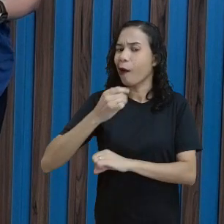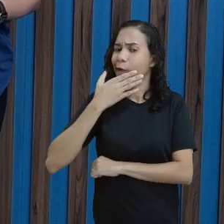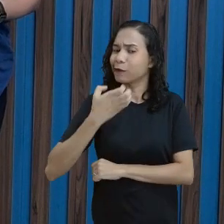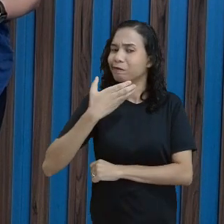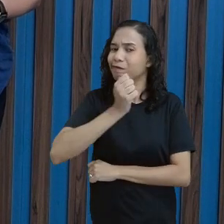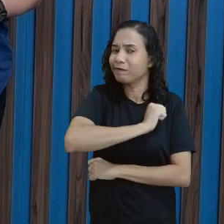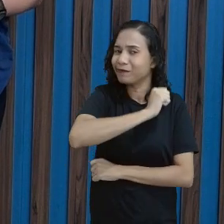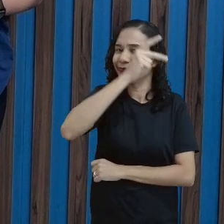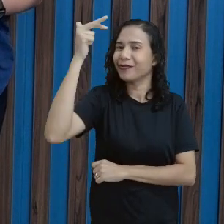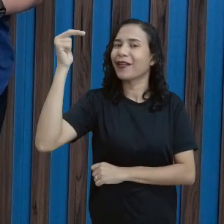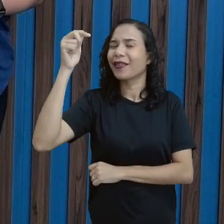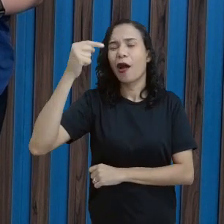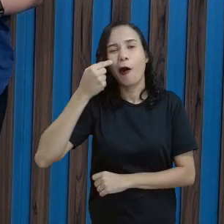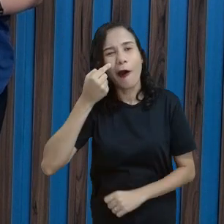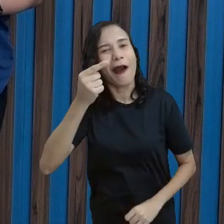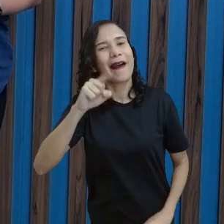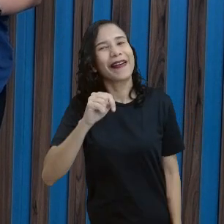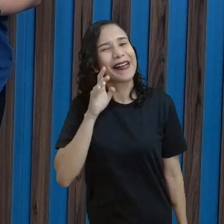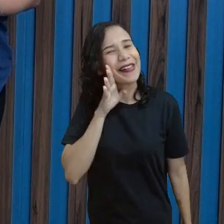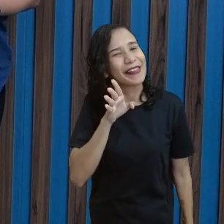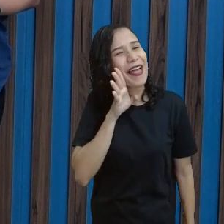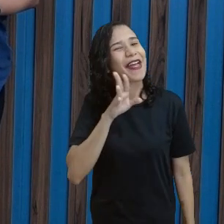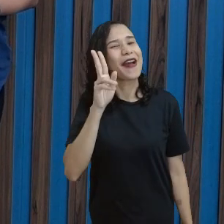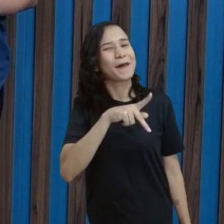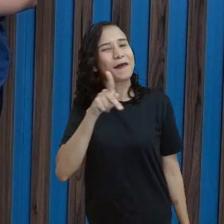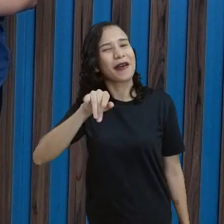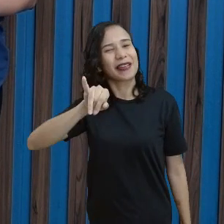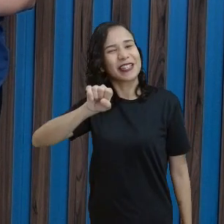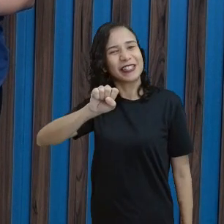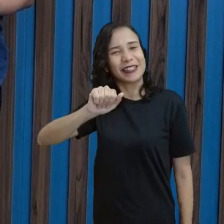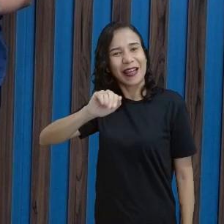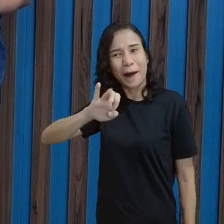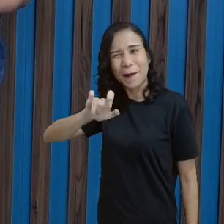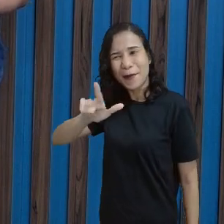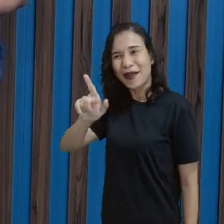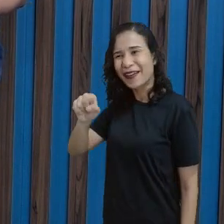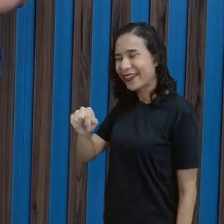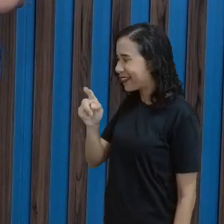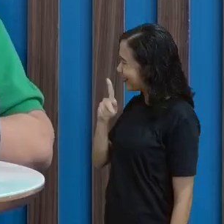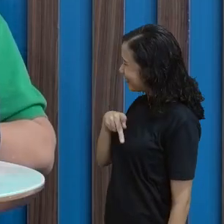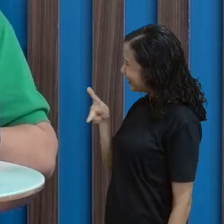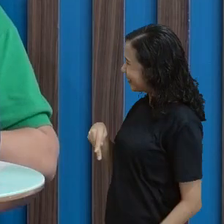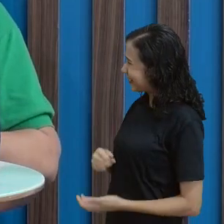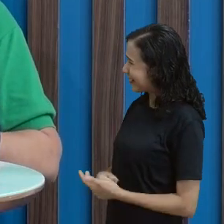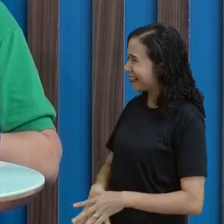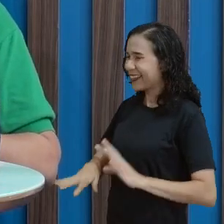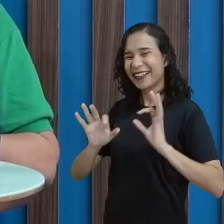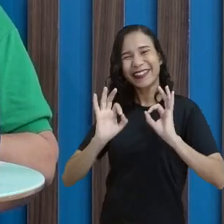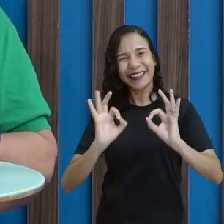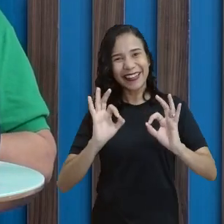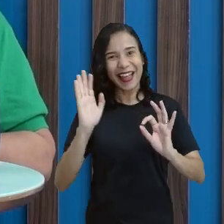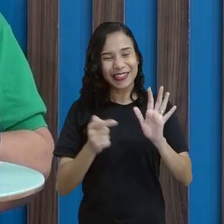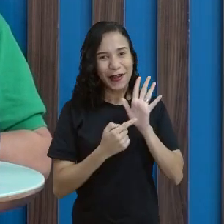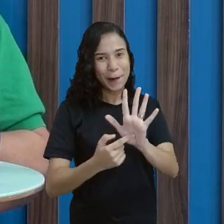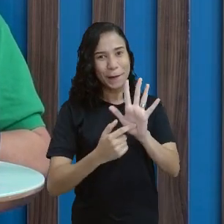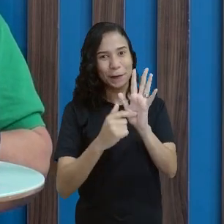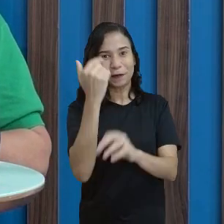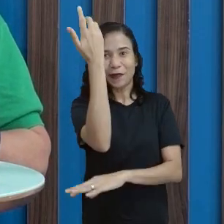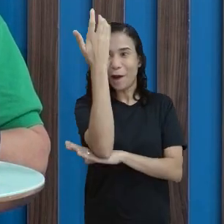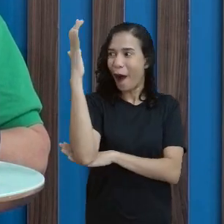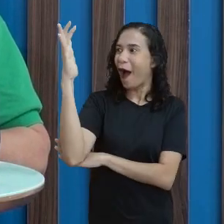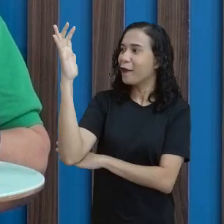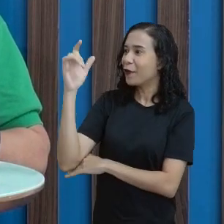gente? Então, olha que legal, professora Isabel, maravilhosa, né, prof? Tá aí, com danada. certeza. Já trouxe uma